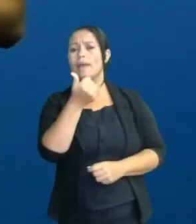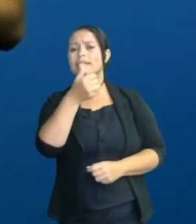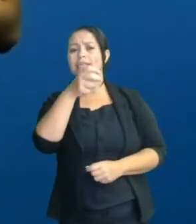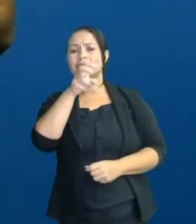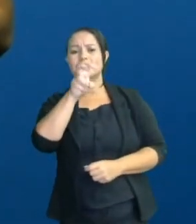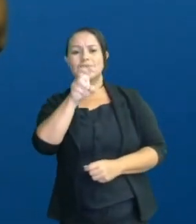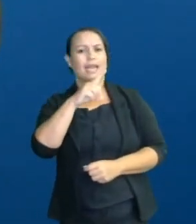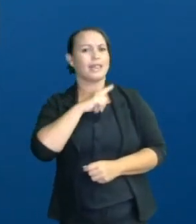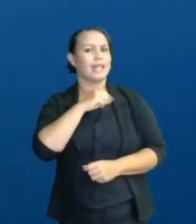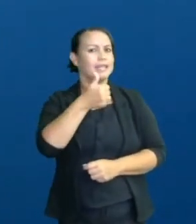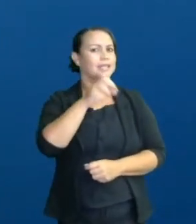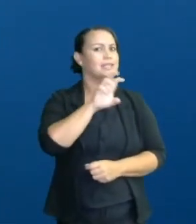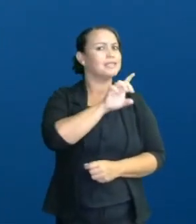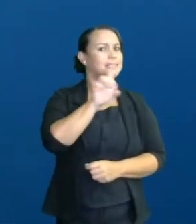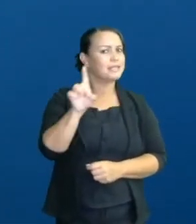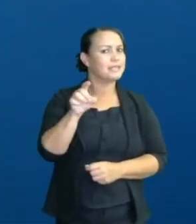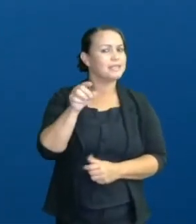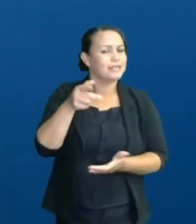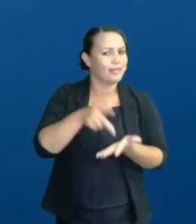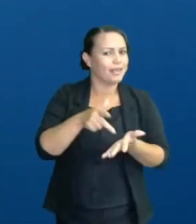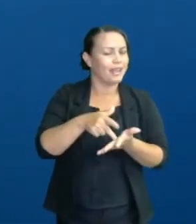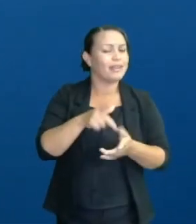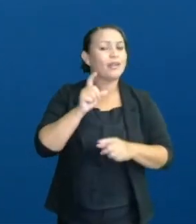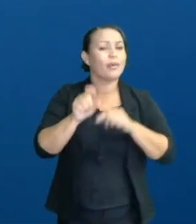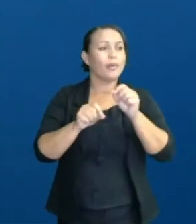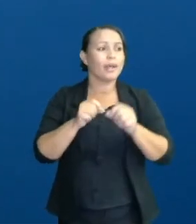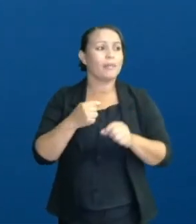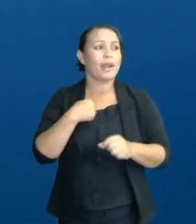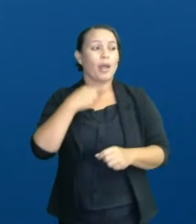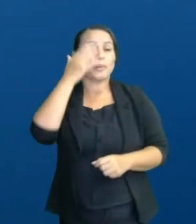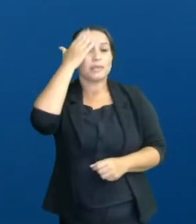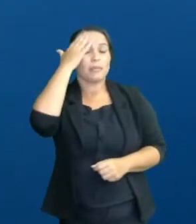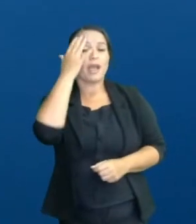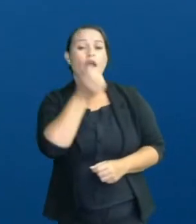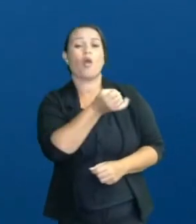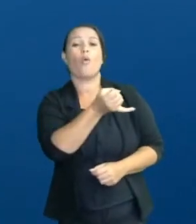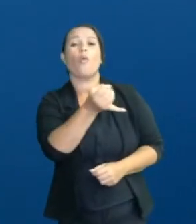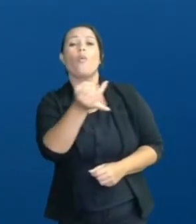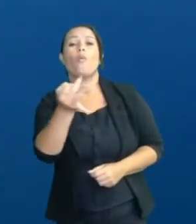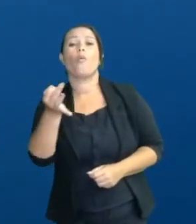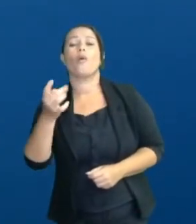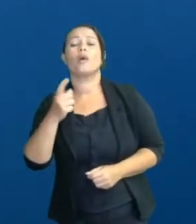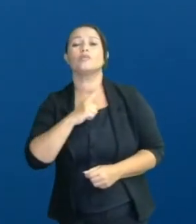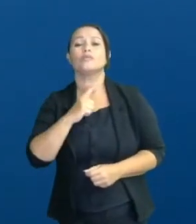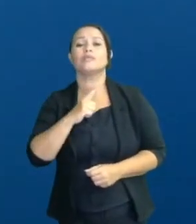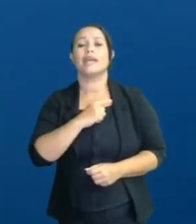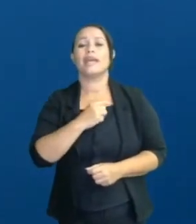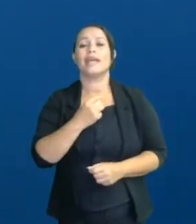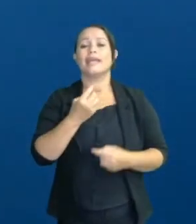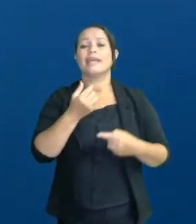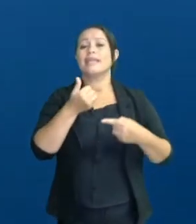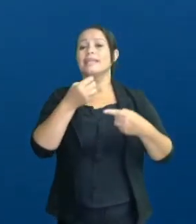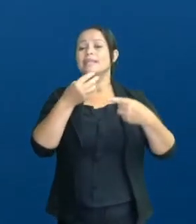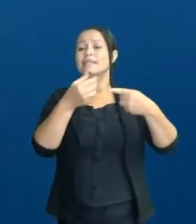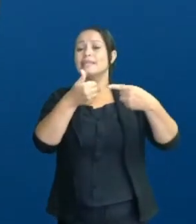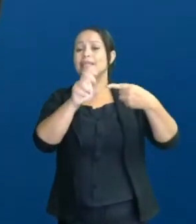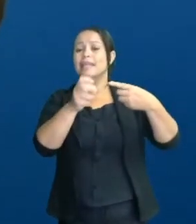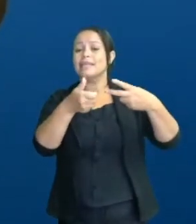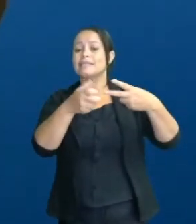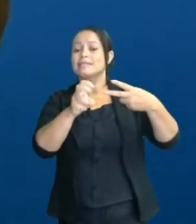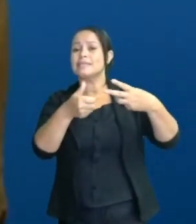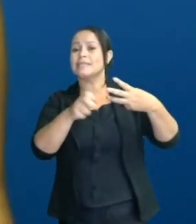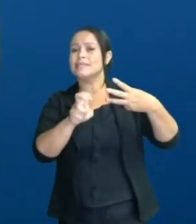quinzena tem 15 dias, não é mesmo? Para eu saber quantos dias há em 3 quinzenas, o que é que eu tenho que